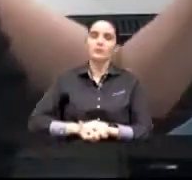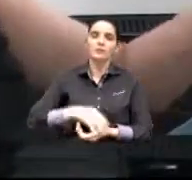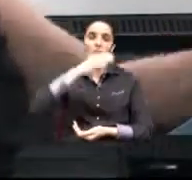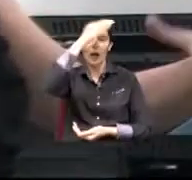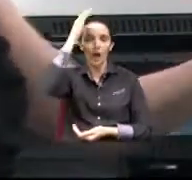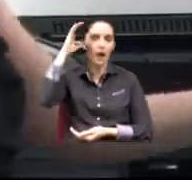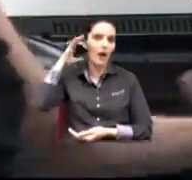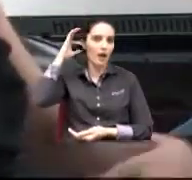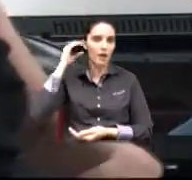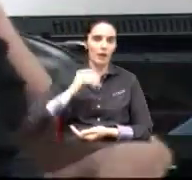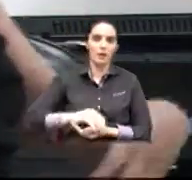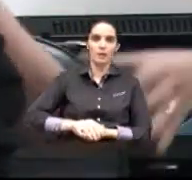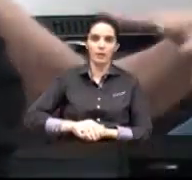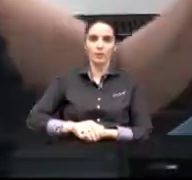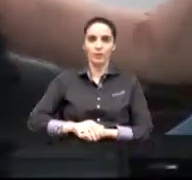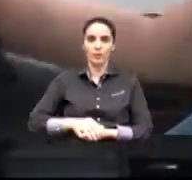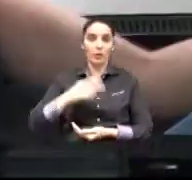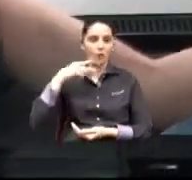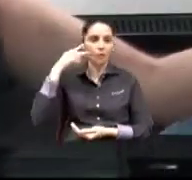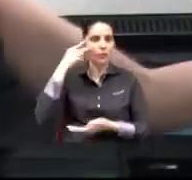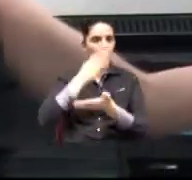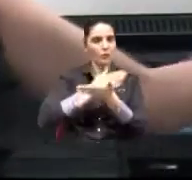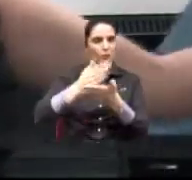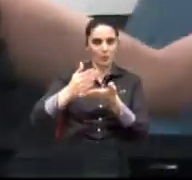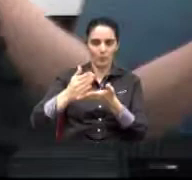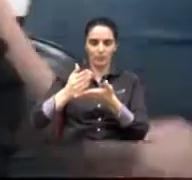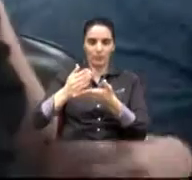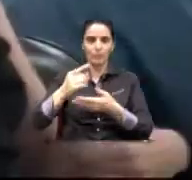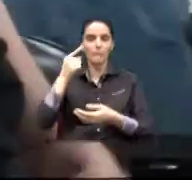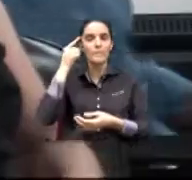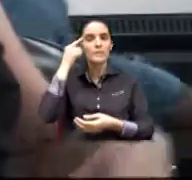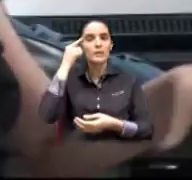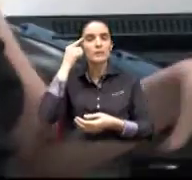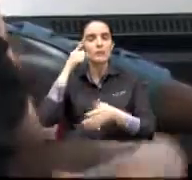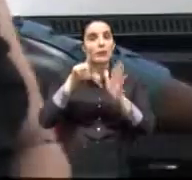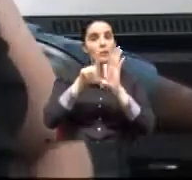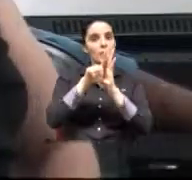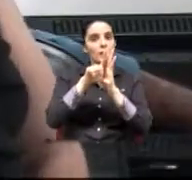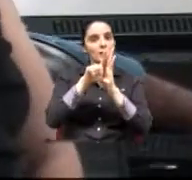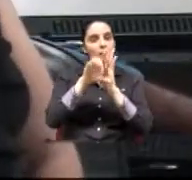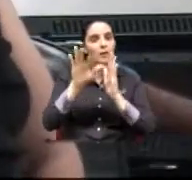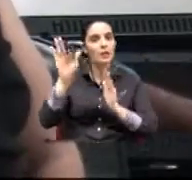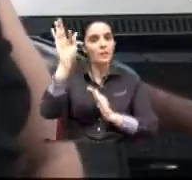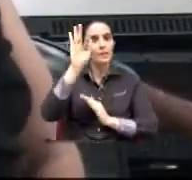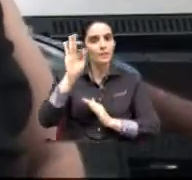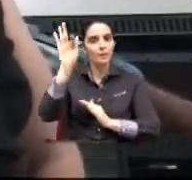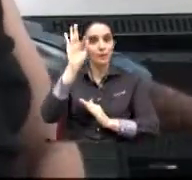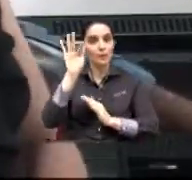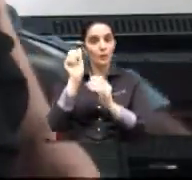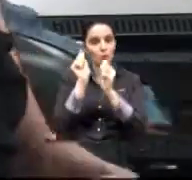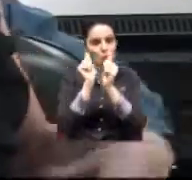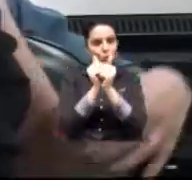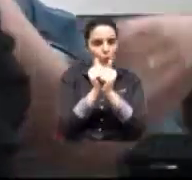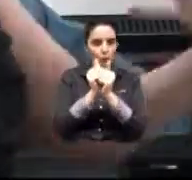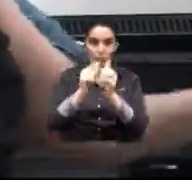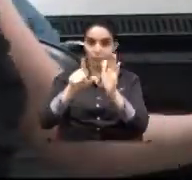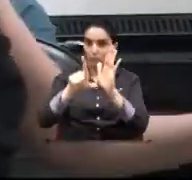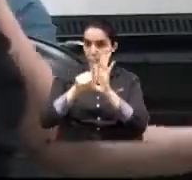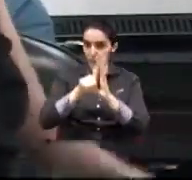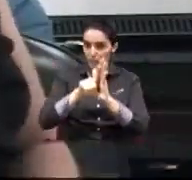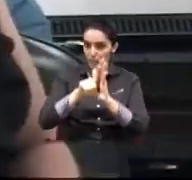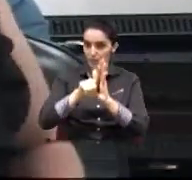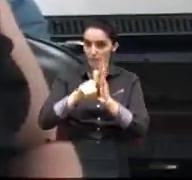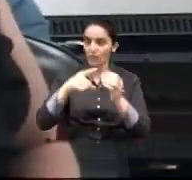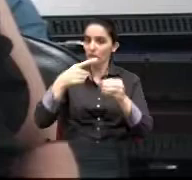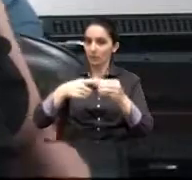Nós buscamos traçar um paralelo da lei federal com a legislação municipal, para tentar buscar